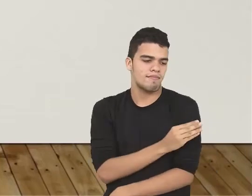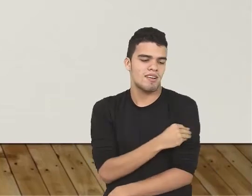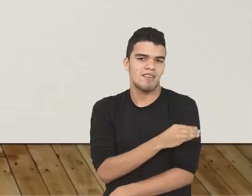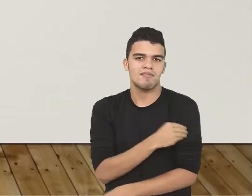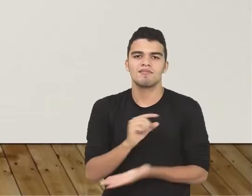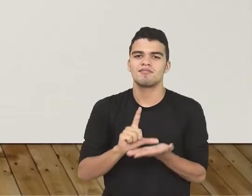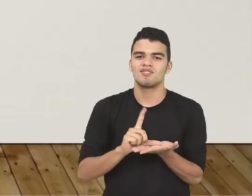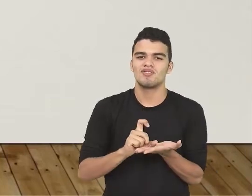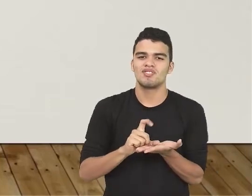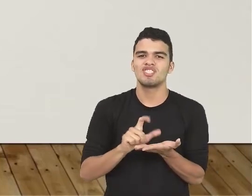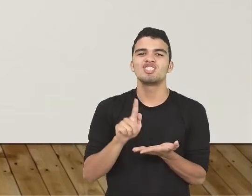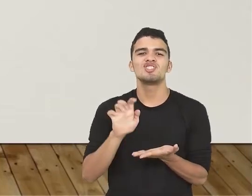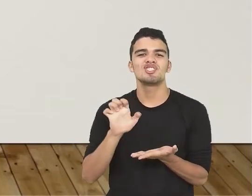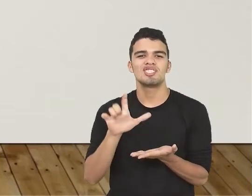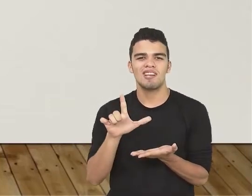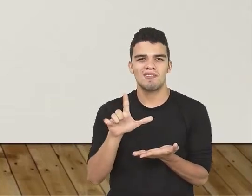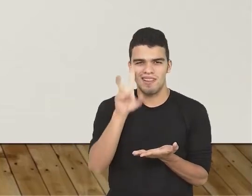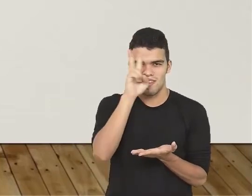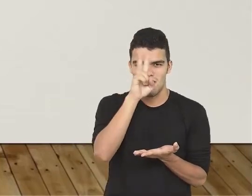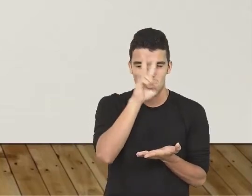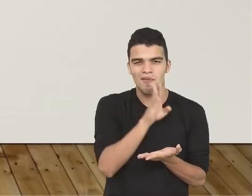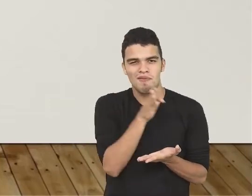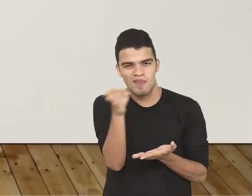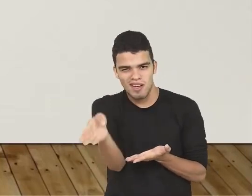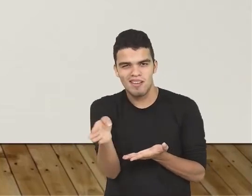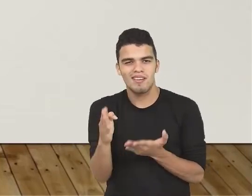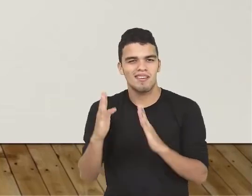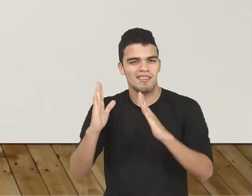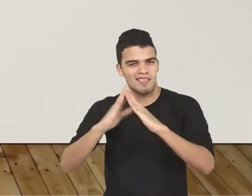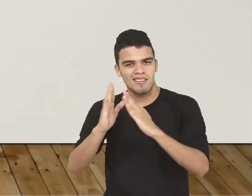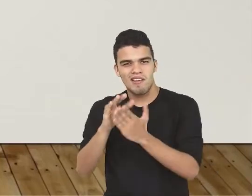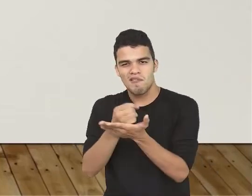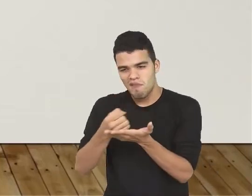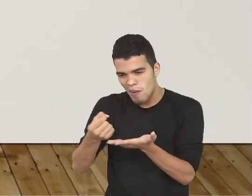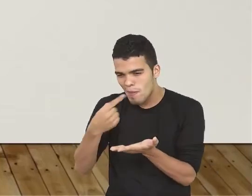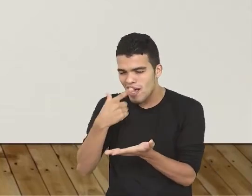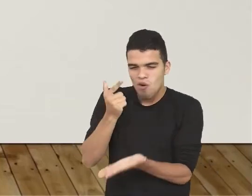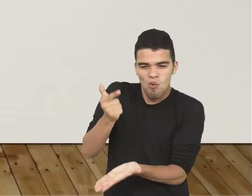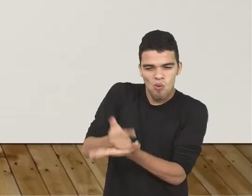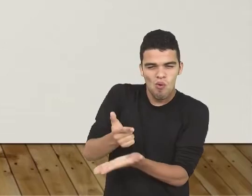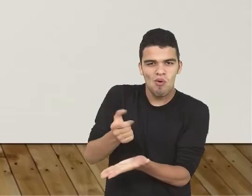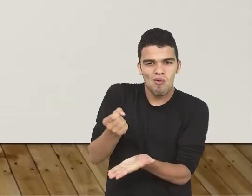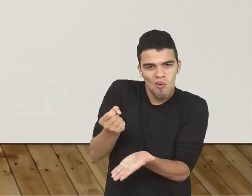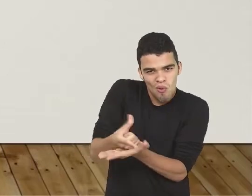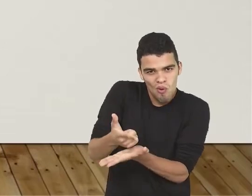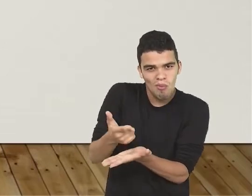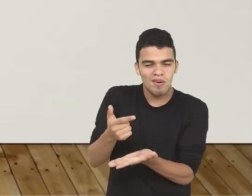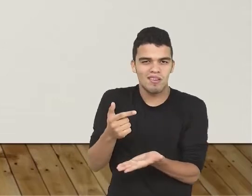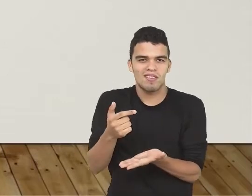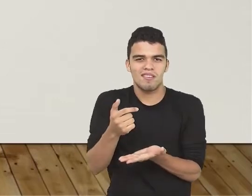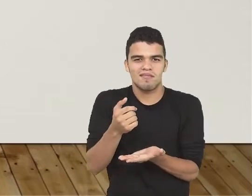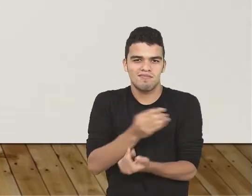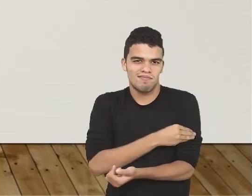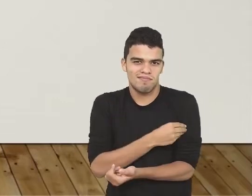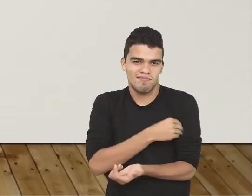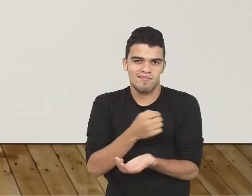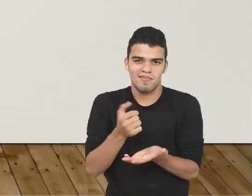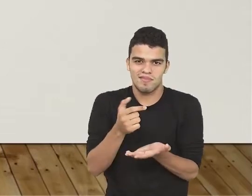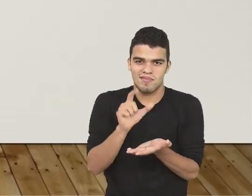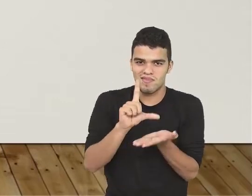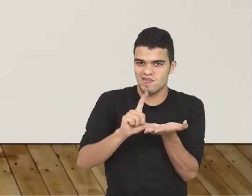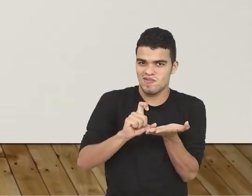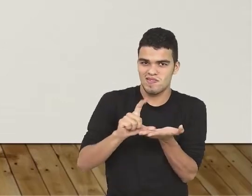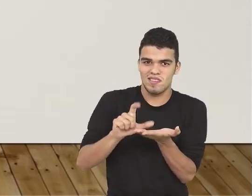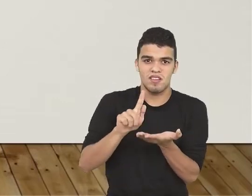farmácia e compra o álcool em gel 70% e tudo mais? Pois é, o álcool em gel tem uma propriedade que, por